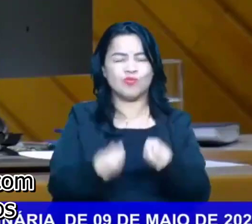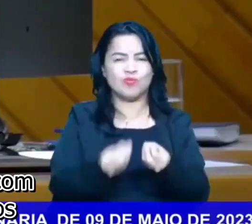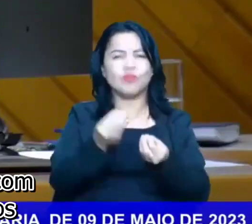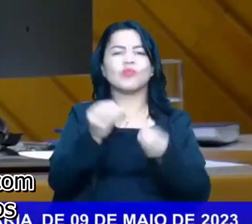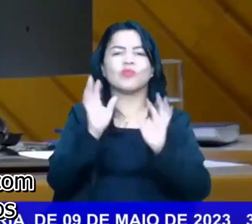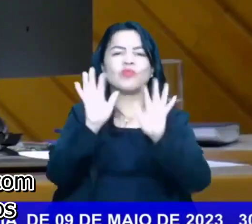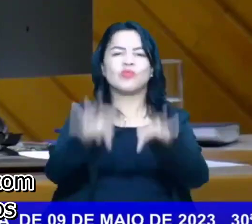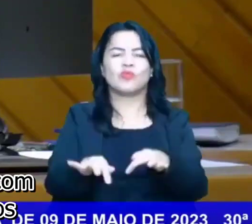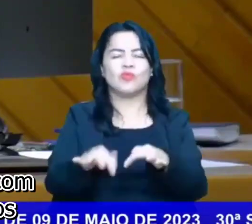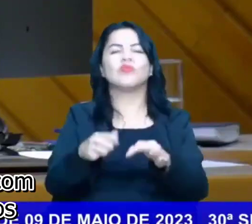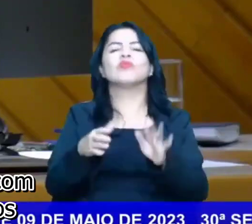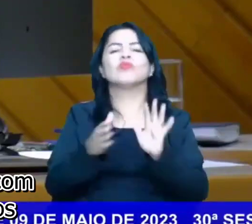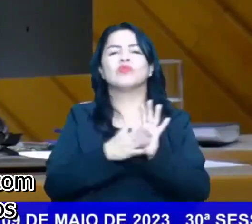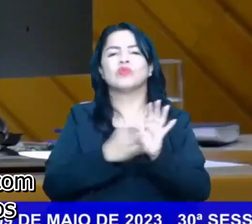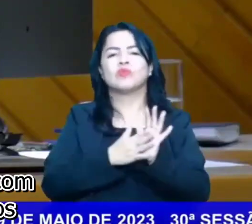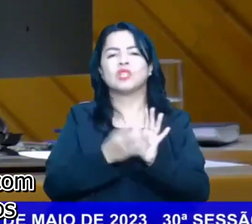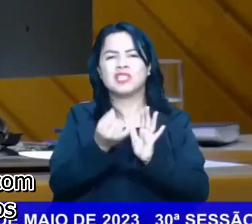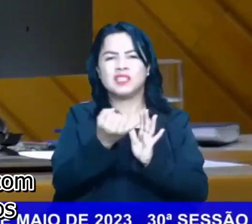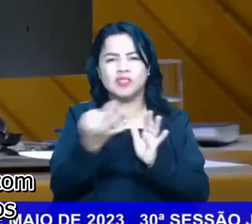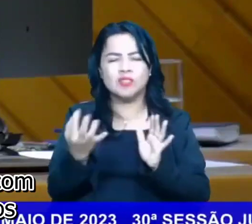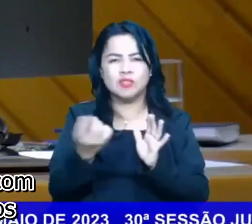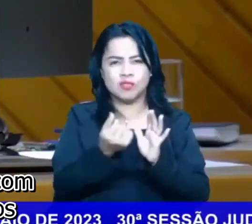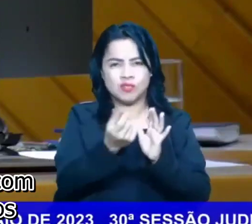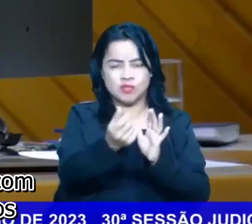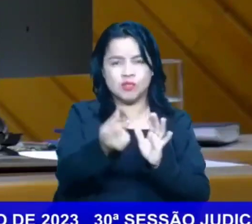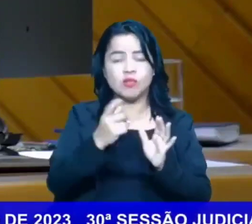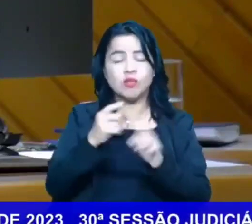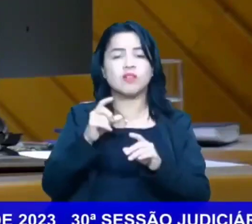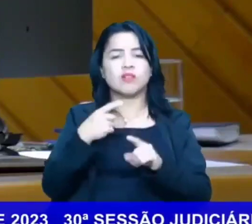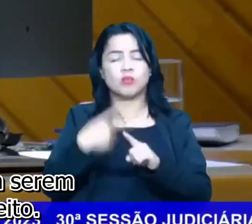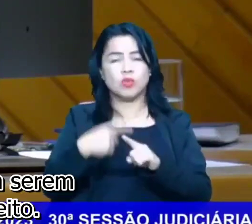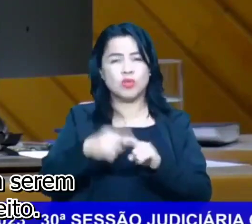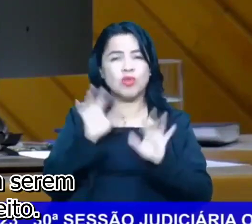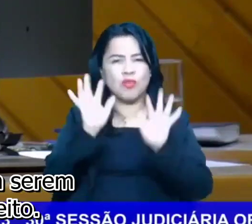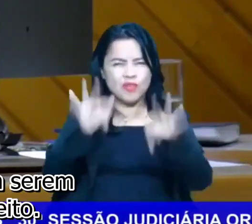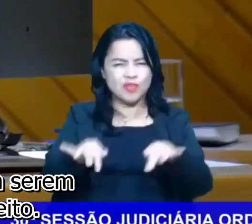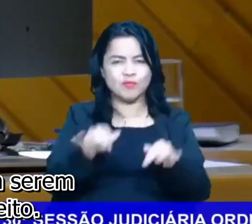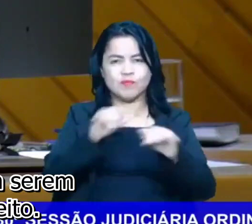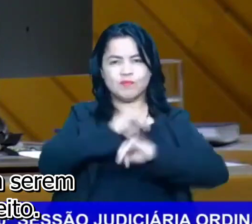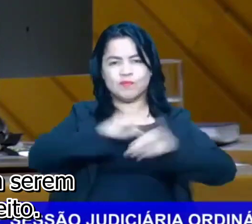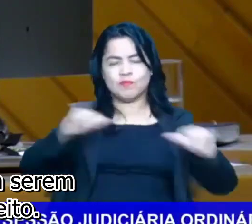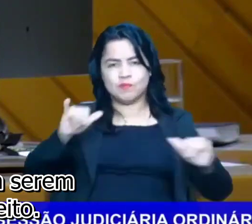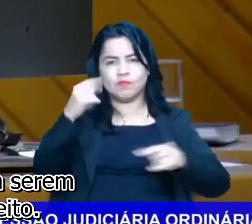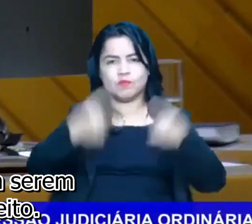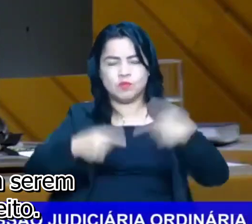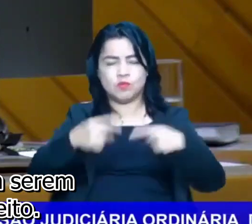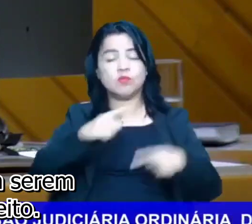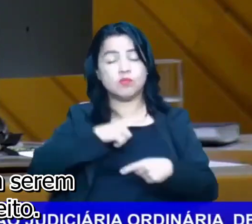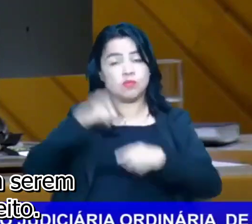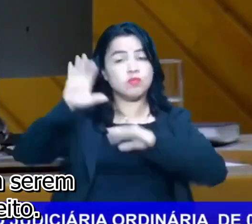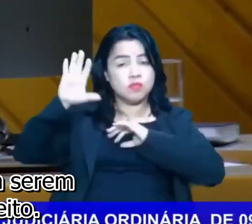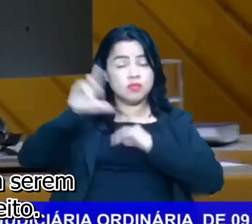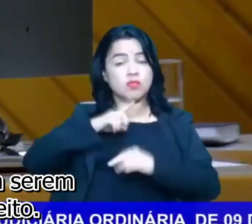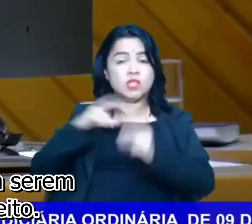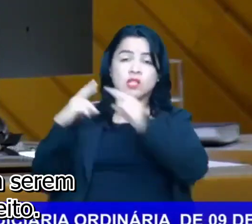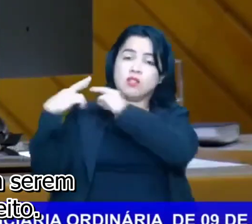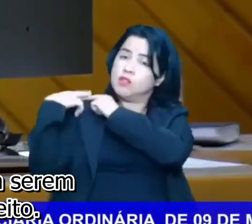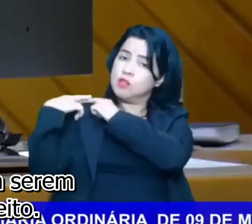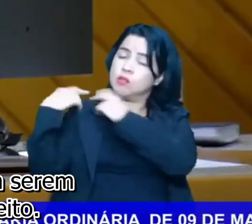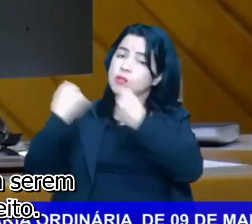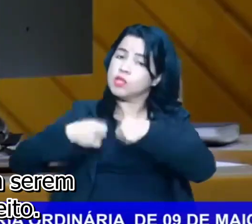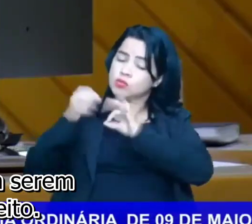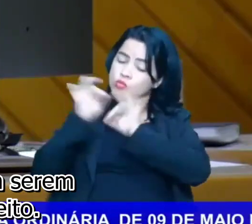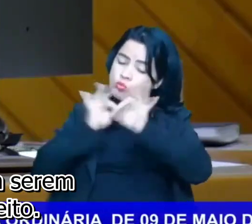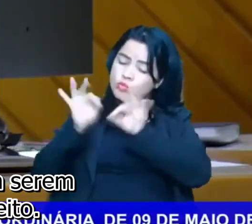é razoável que se entenda que, mesmo com o término do período de campanha, aos candidatos restam obrigações e diligências a serem